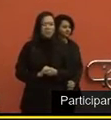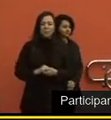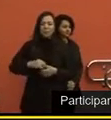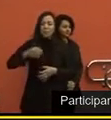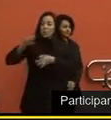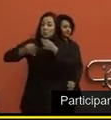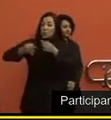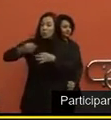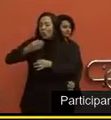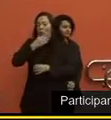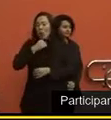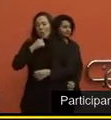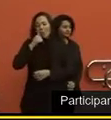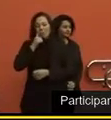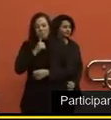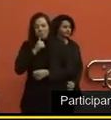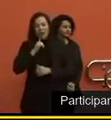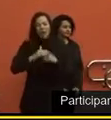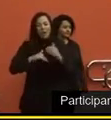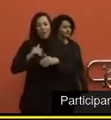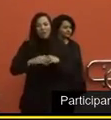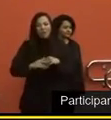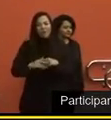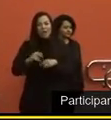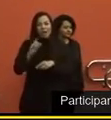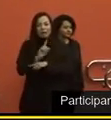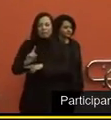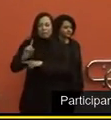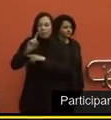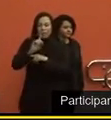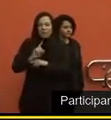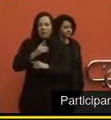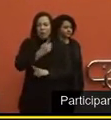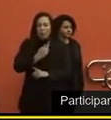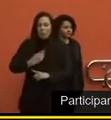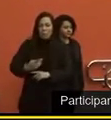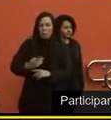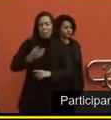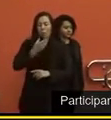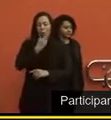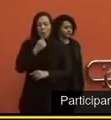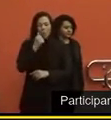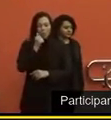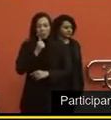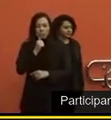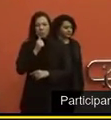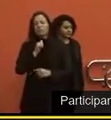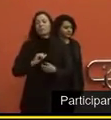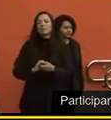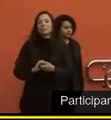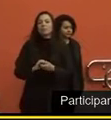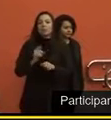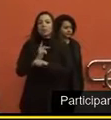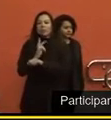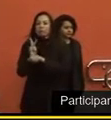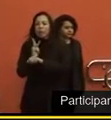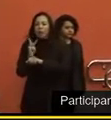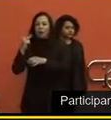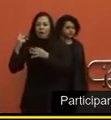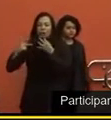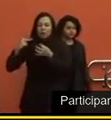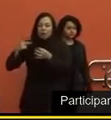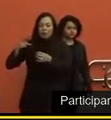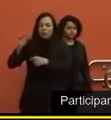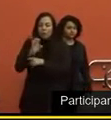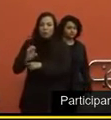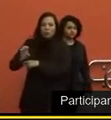Juízes e juízas, defensores públicos e defensoras públicas, procuradores e procuradoras